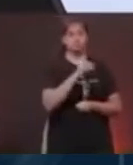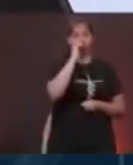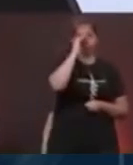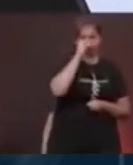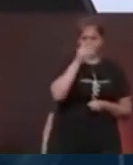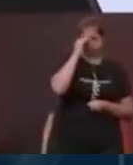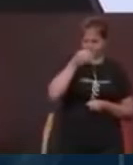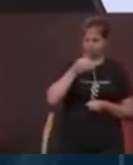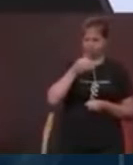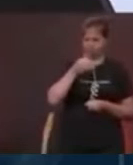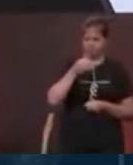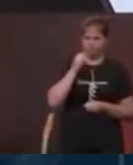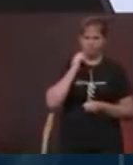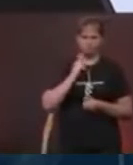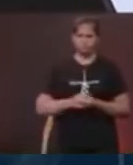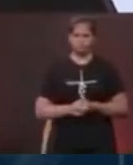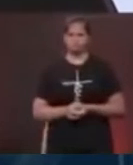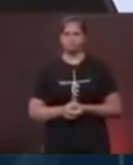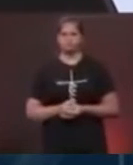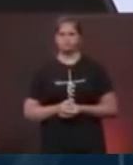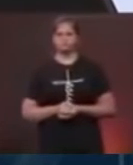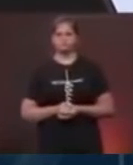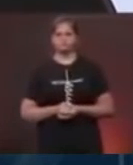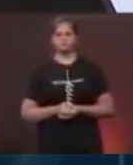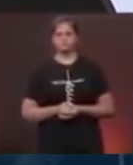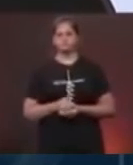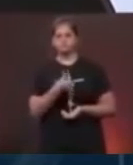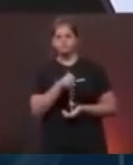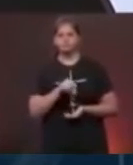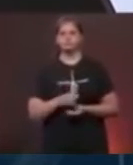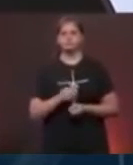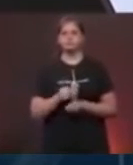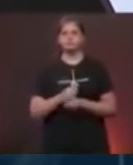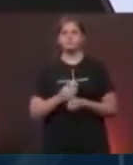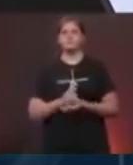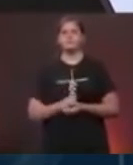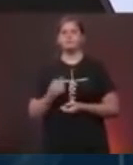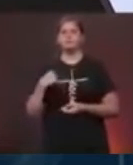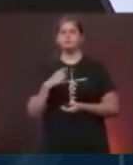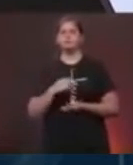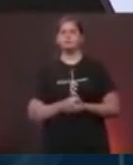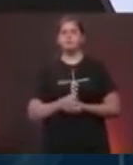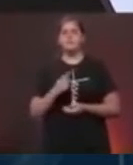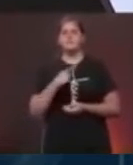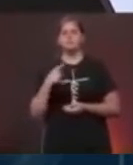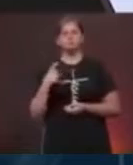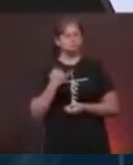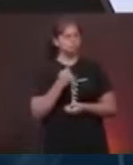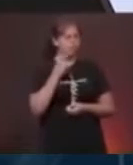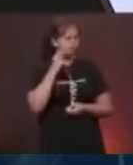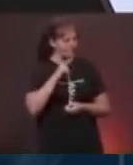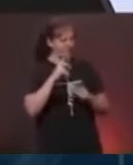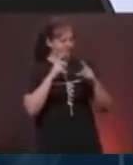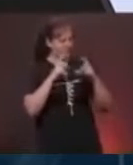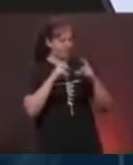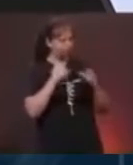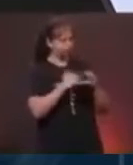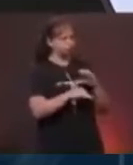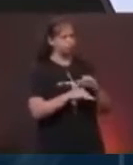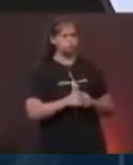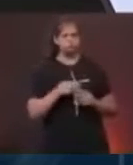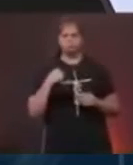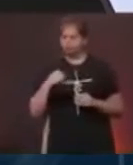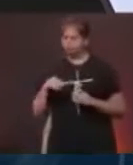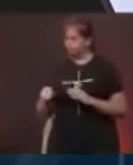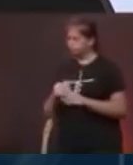dias, eu estou lá, um camarada falou assim: ô pastor, não viu a foto que eu mandei para o senhor não? Eu falei, não. Aí